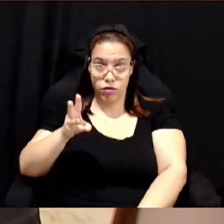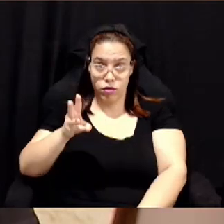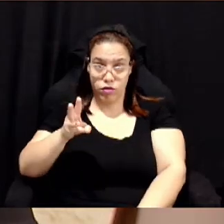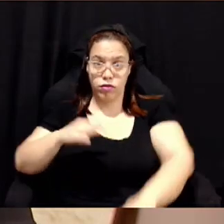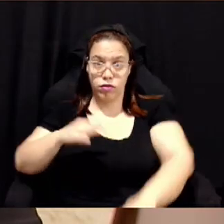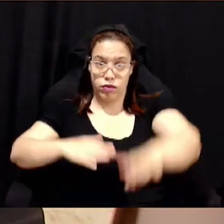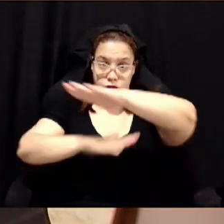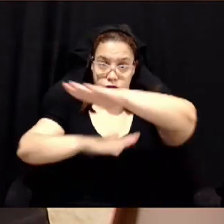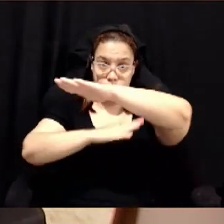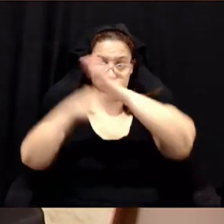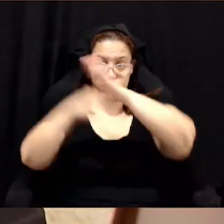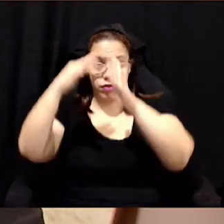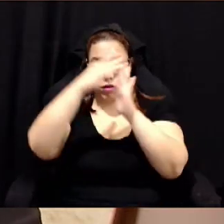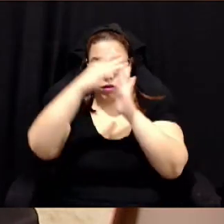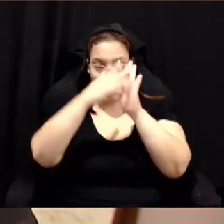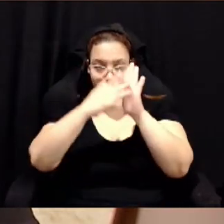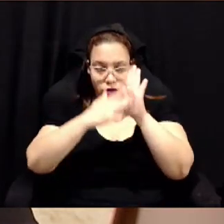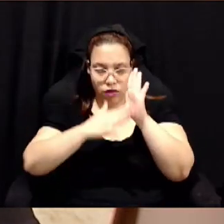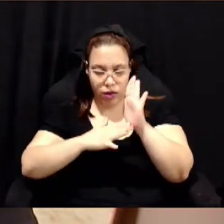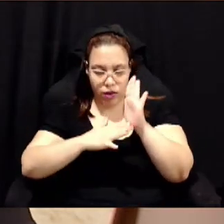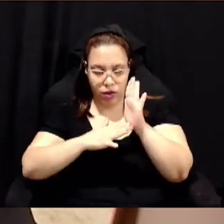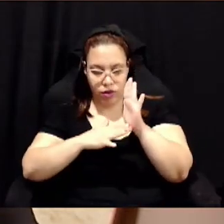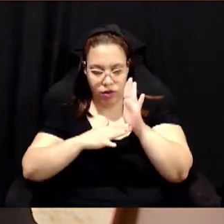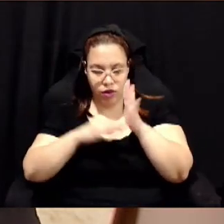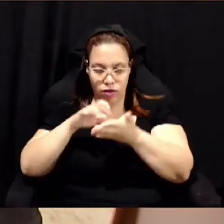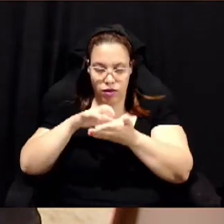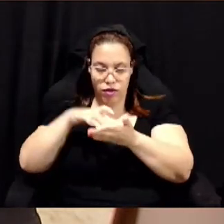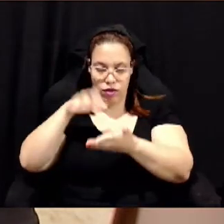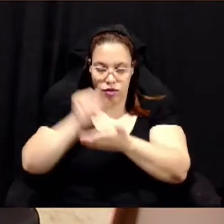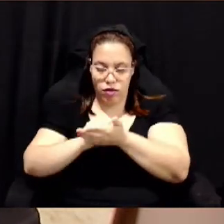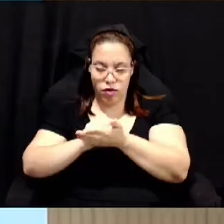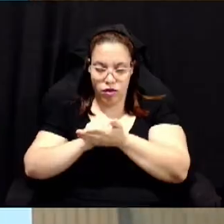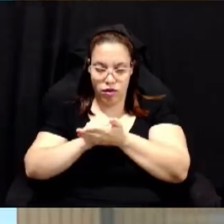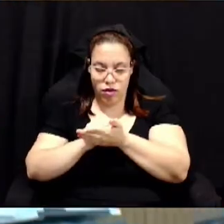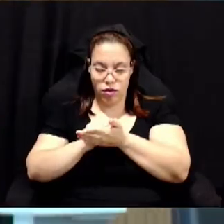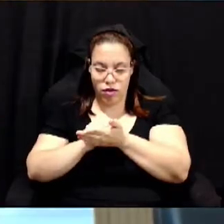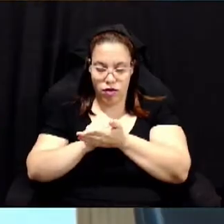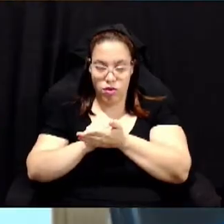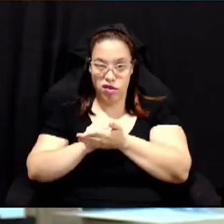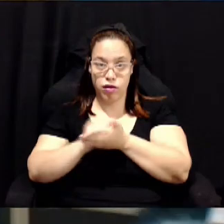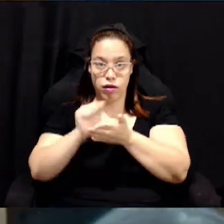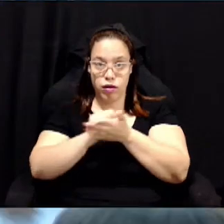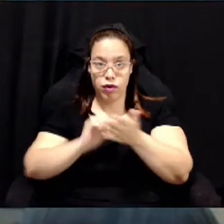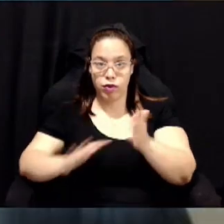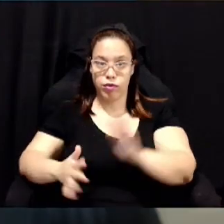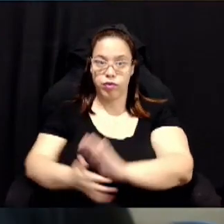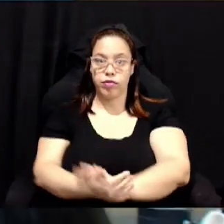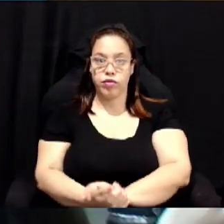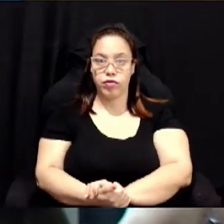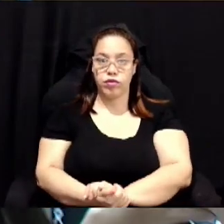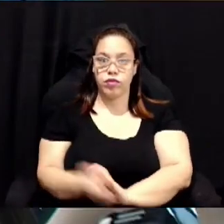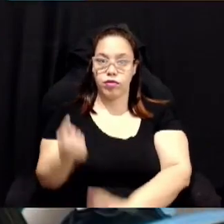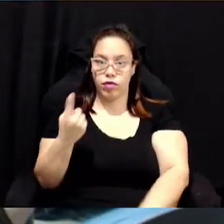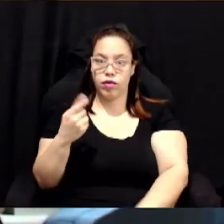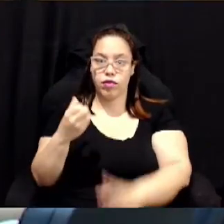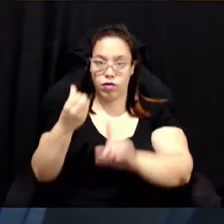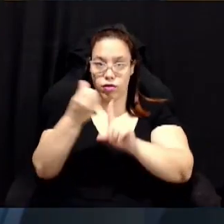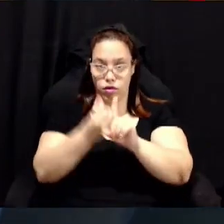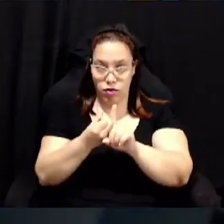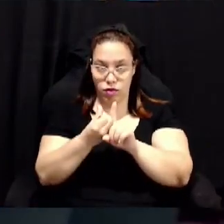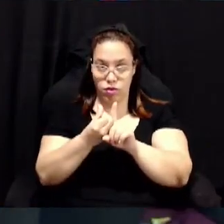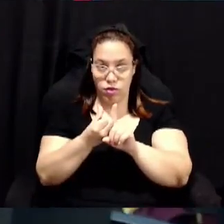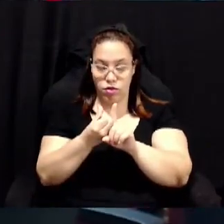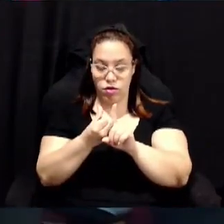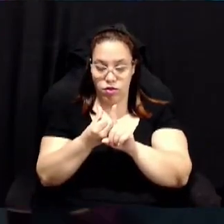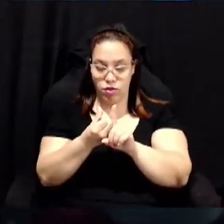formulário com a possibilidade de inscrição e o calendário de todas as atividades. Ainda nesse primeiro semestre nós vamos fazer toda